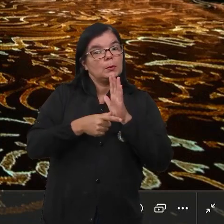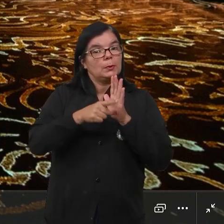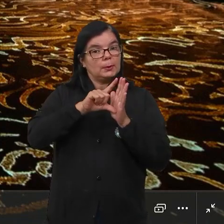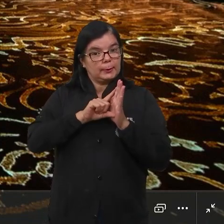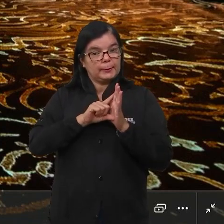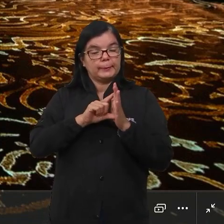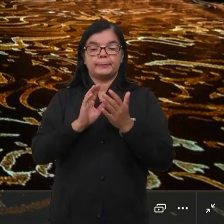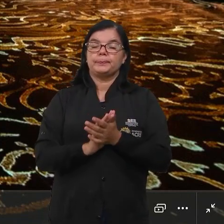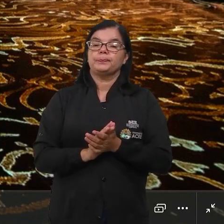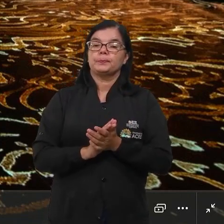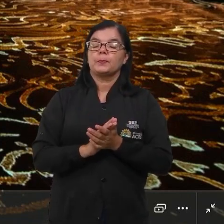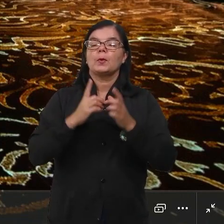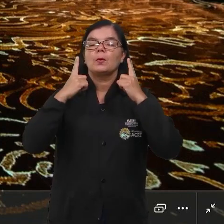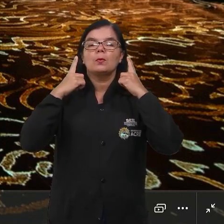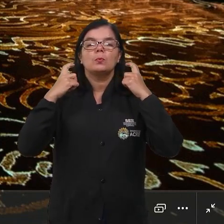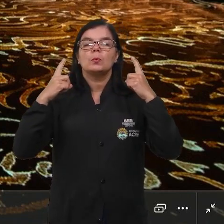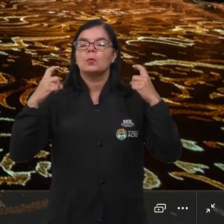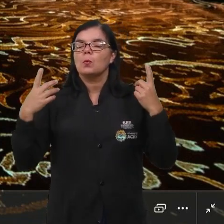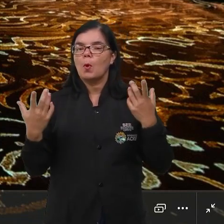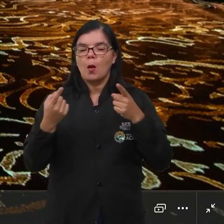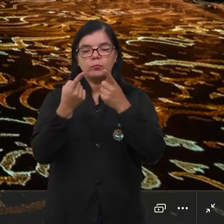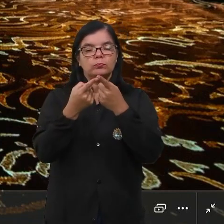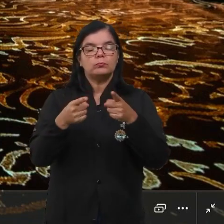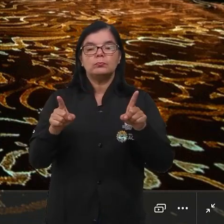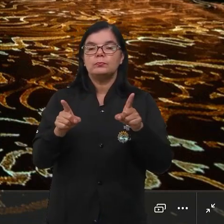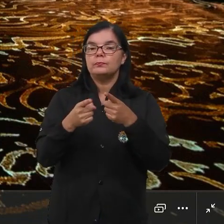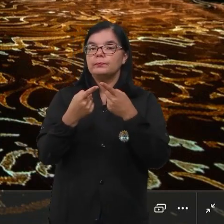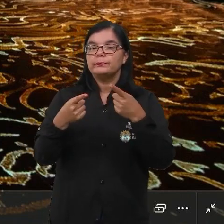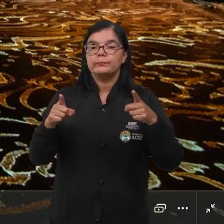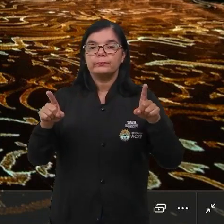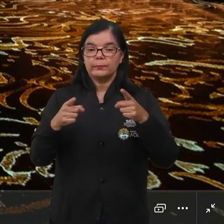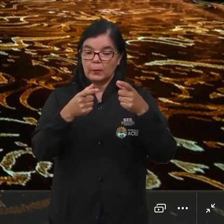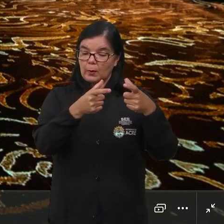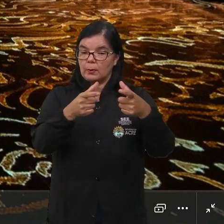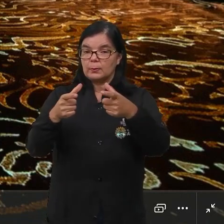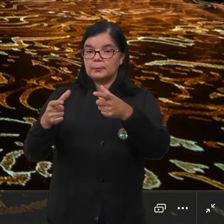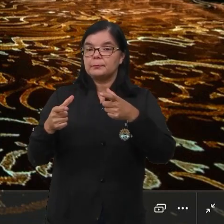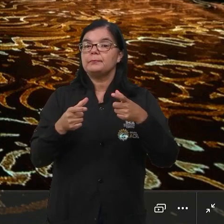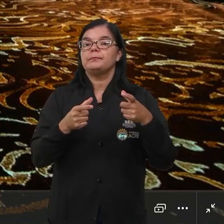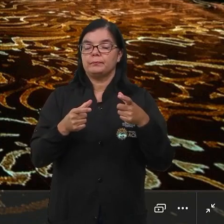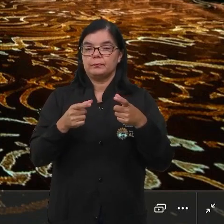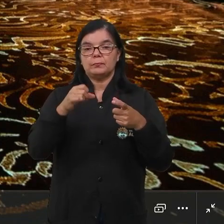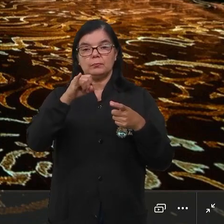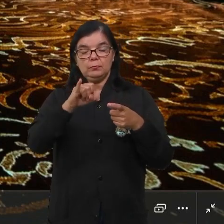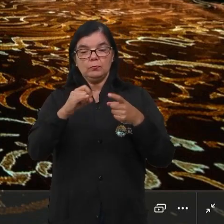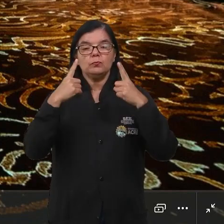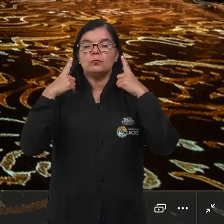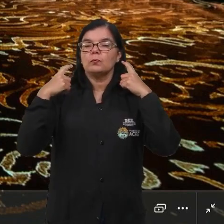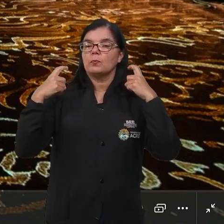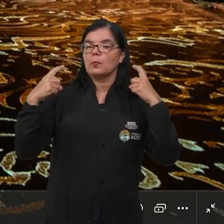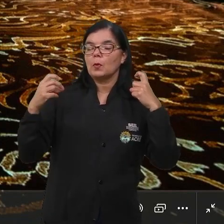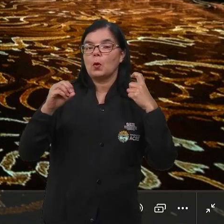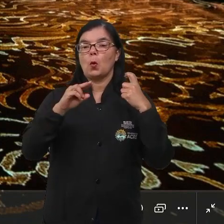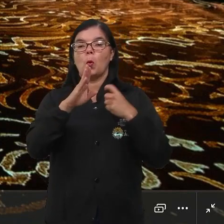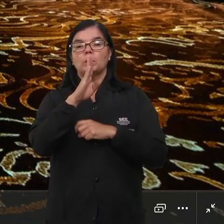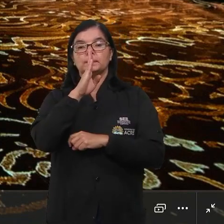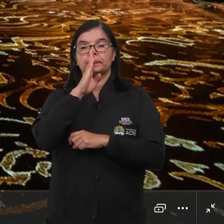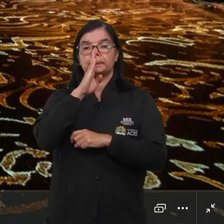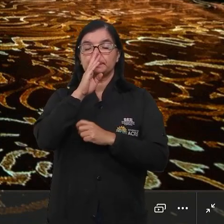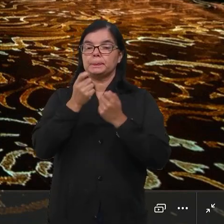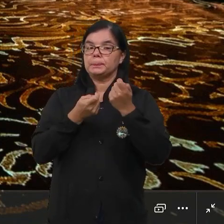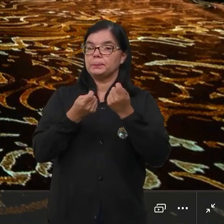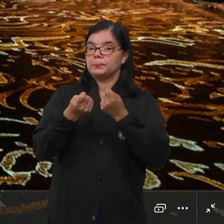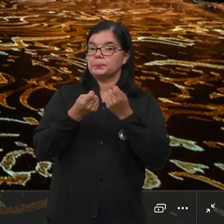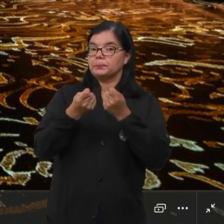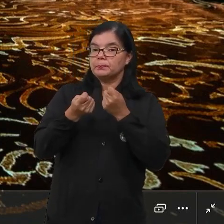A ambientação sonora, qual tipo de música você vai colocar no ambiente, se serão sons ambiente ou silêncio